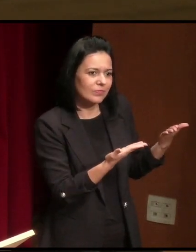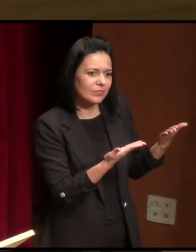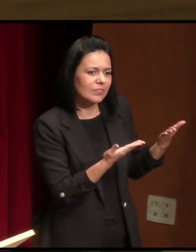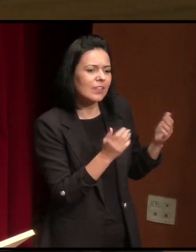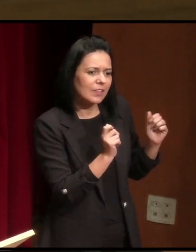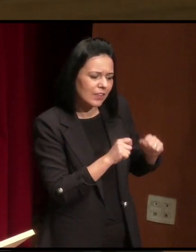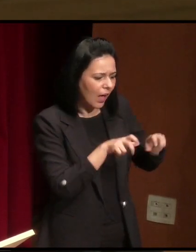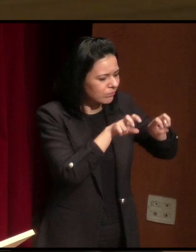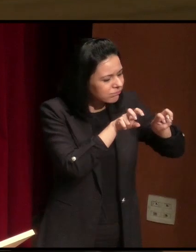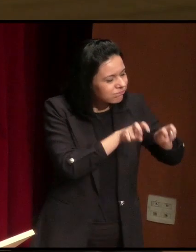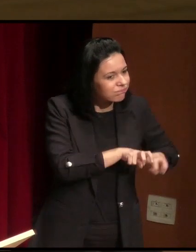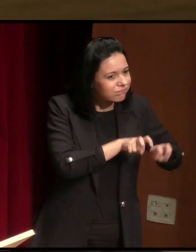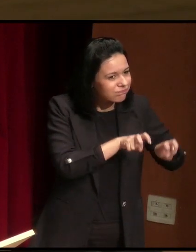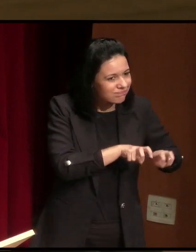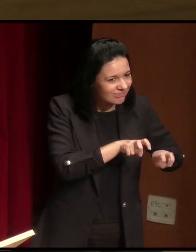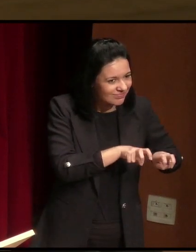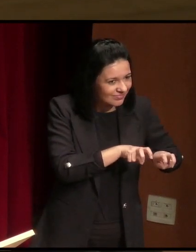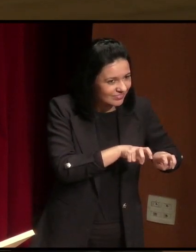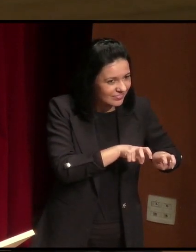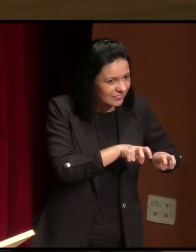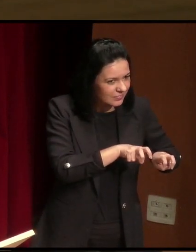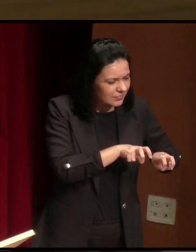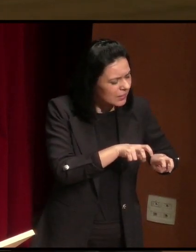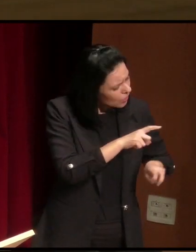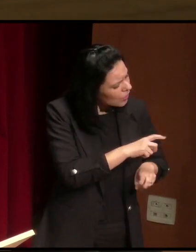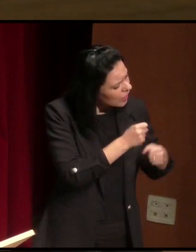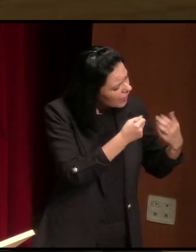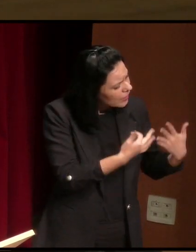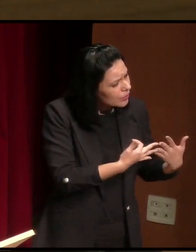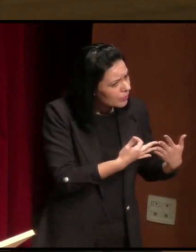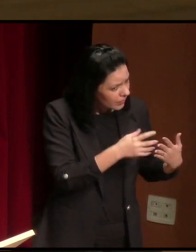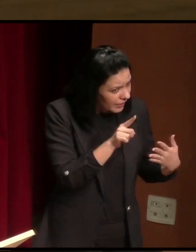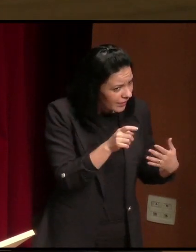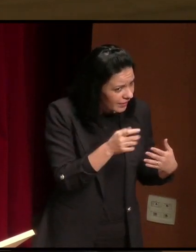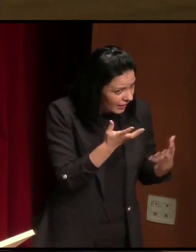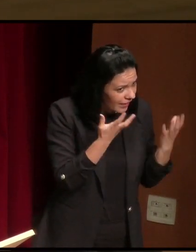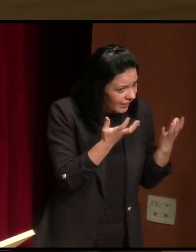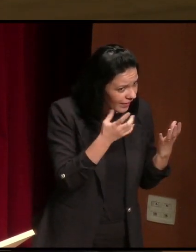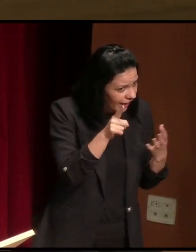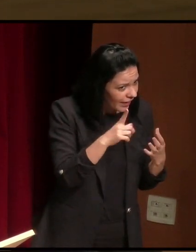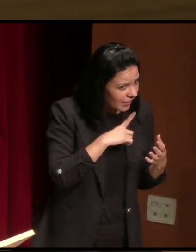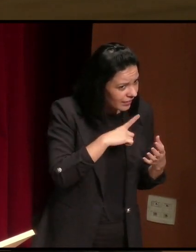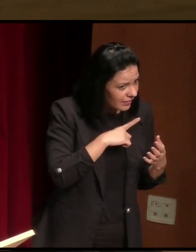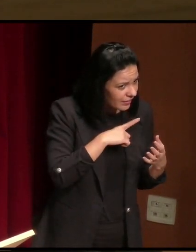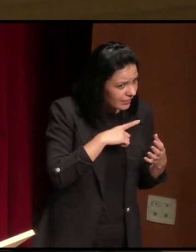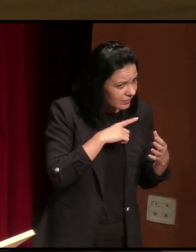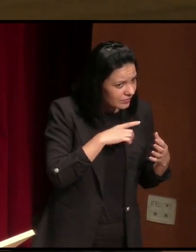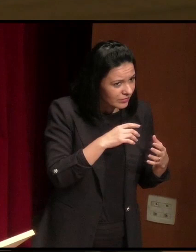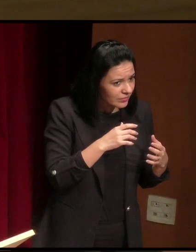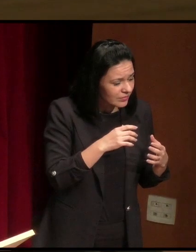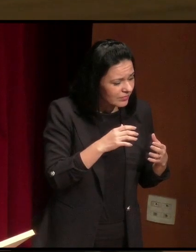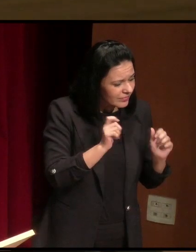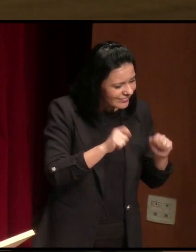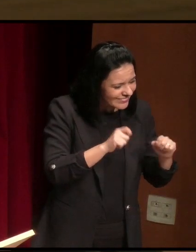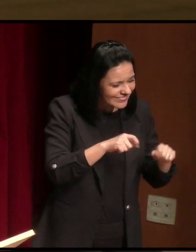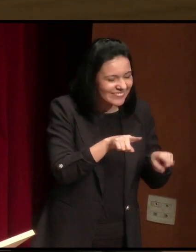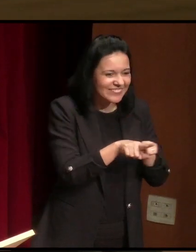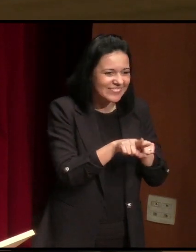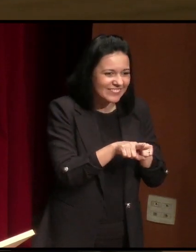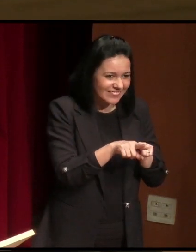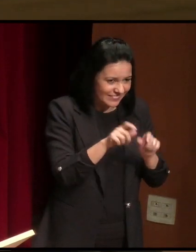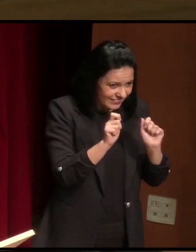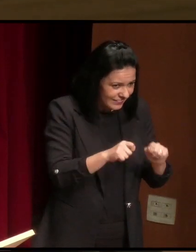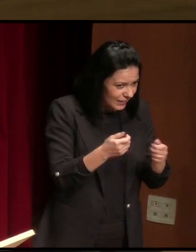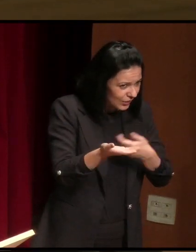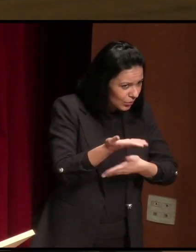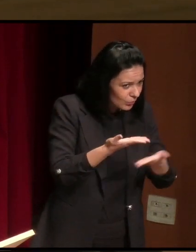se sentar ao lado da pessoa e falar, você quer que eu diga o que está acontecendo lá na frente? Num teatro, apresentação